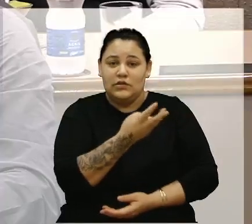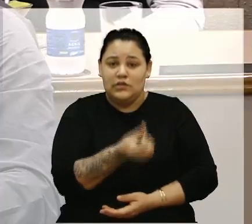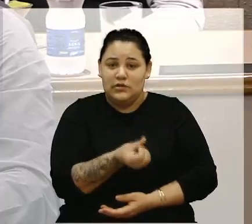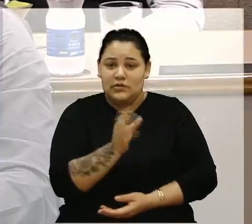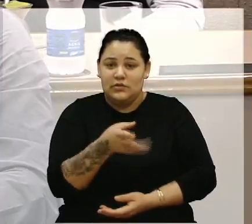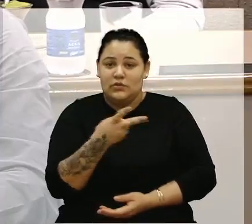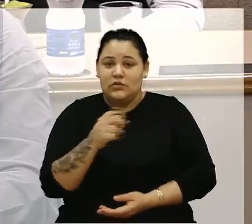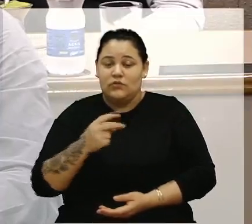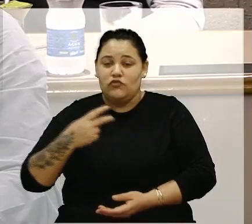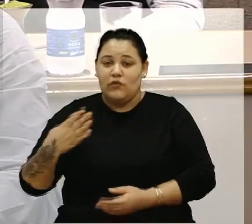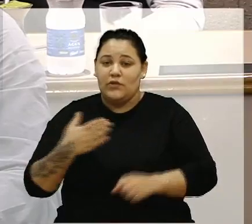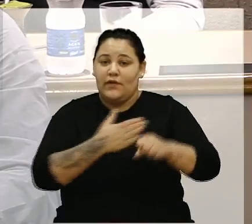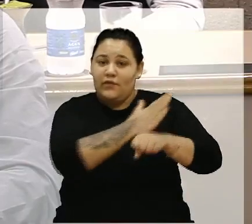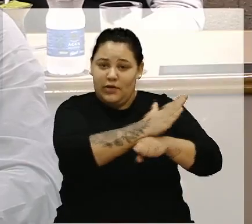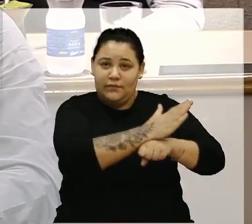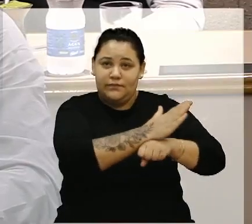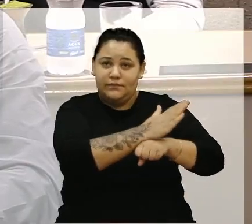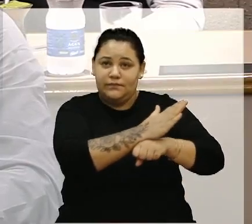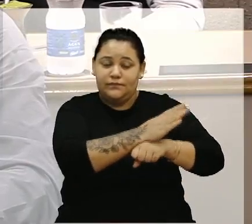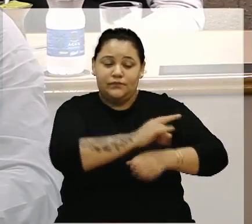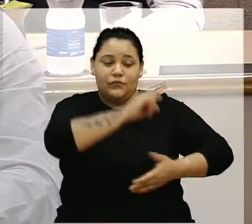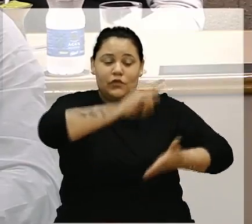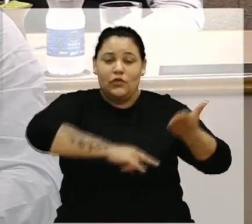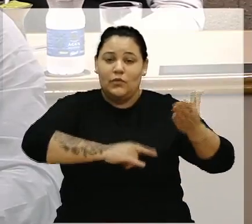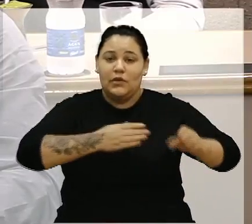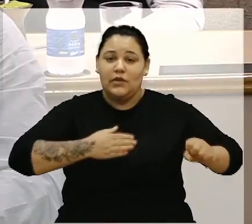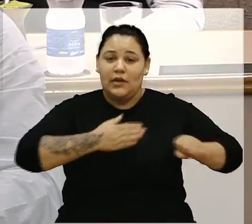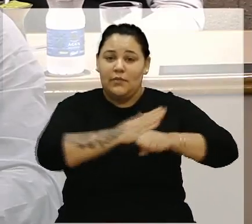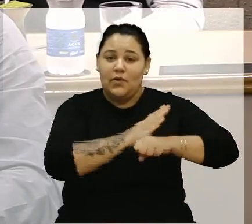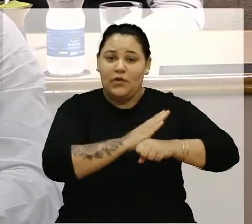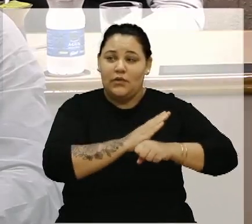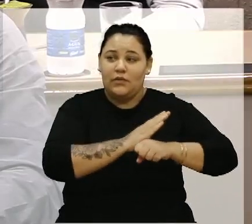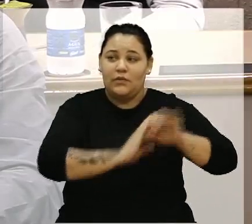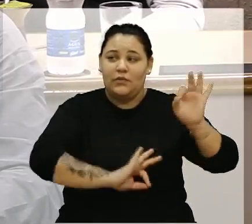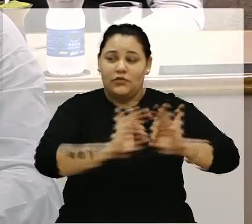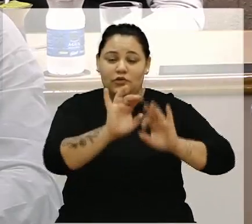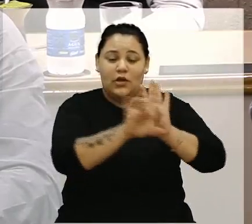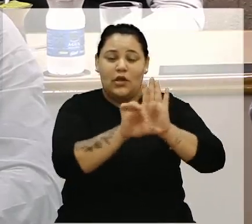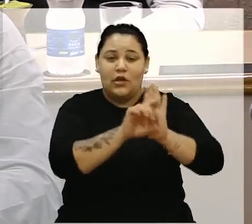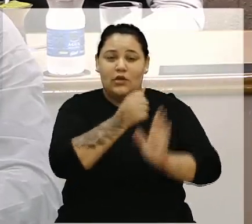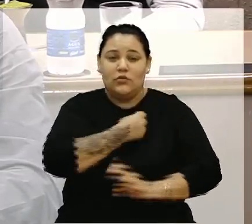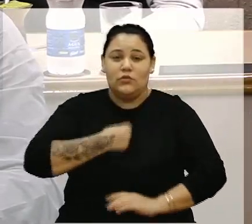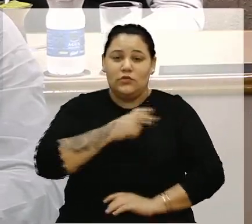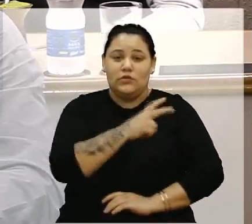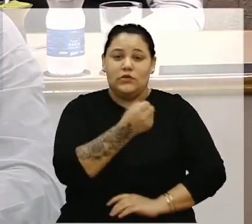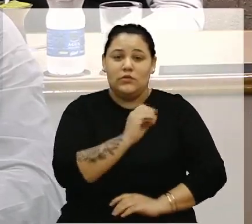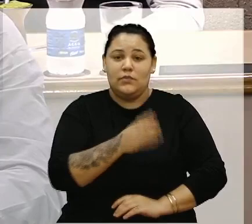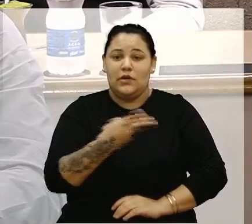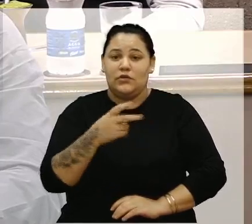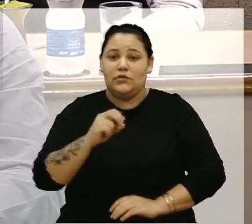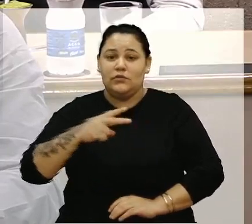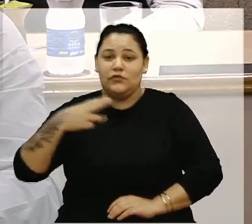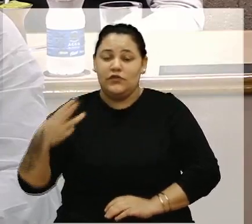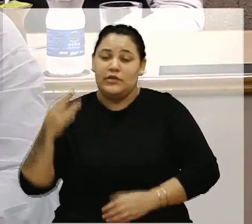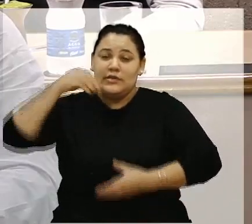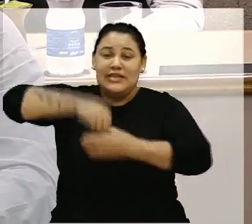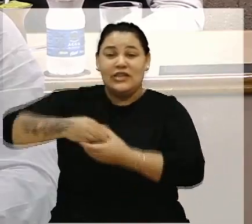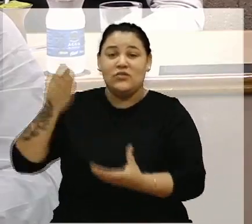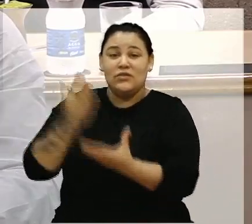236/2024, favorável. Parecer favorável ao projeto de lei número 58/2023, contido no processo